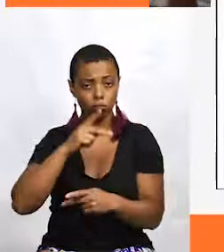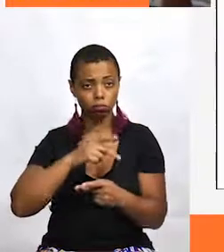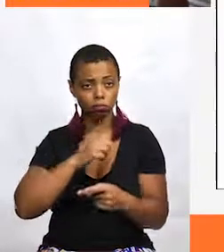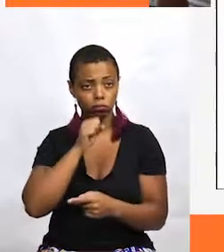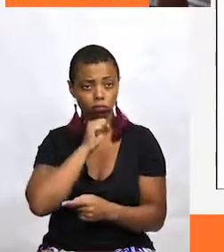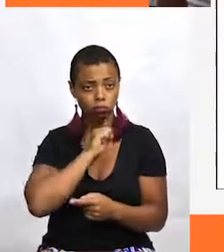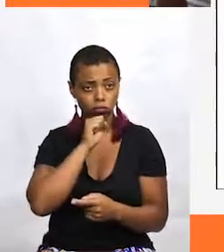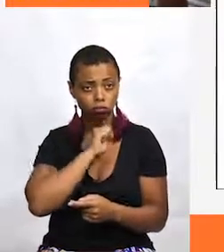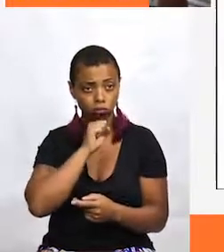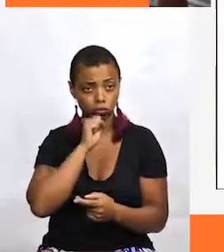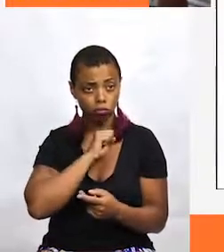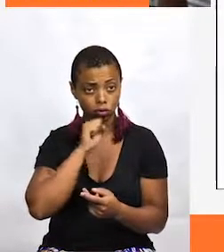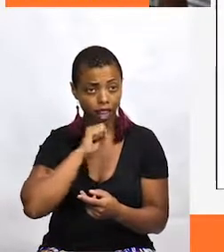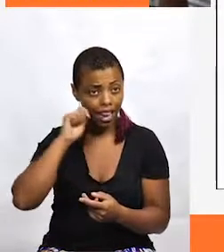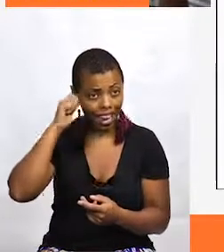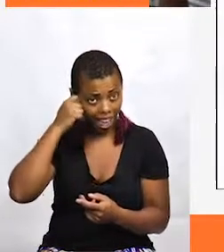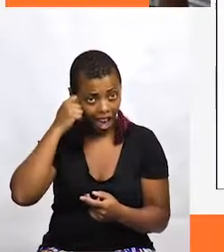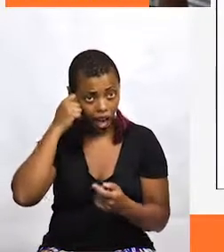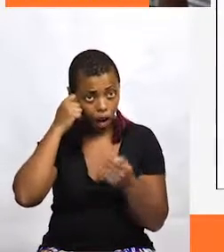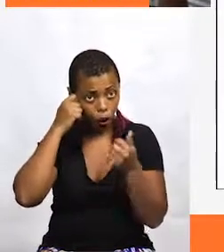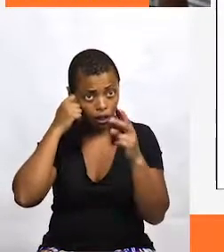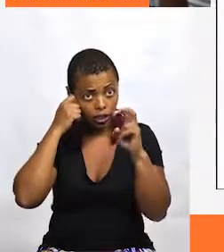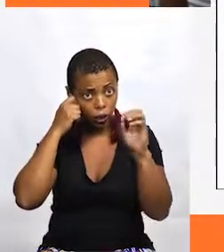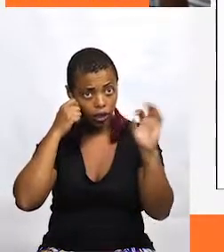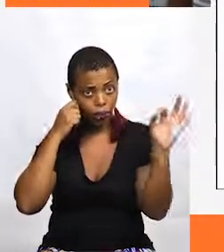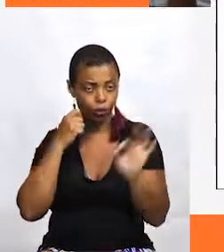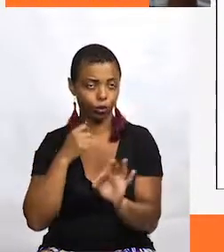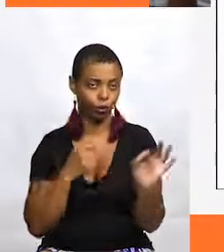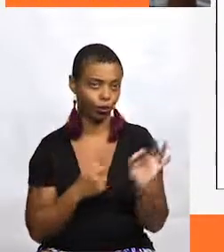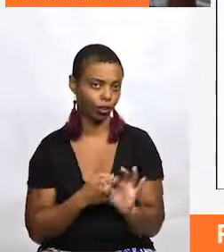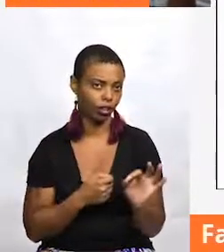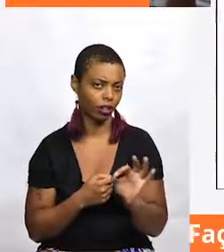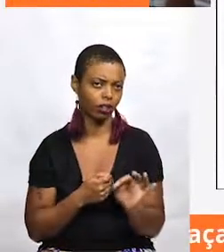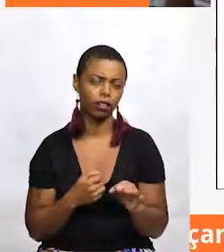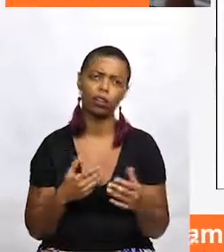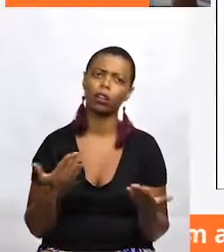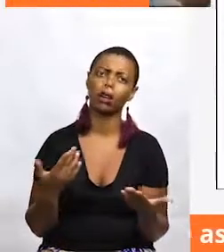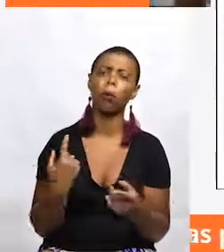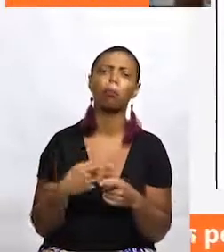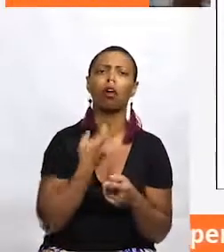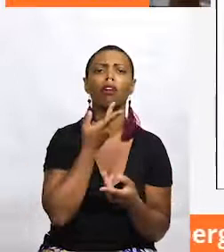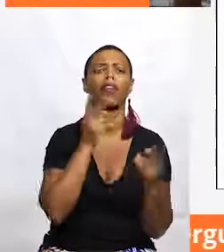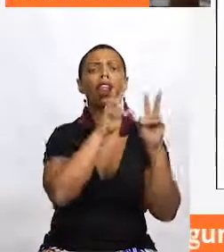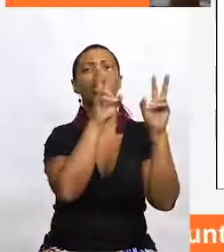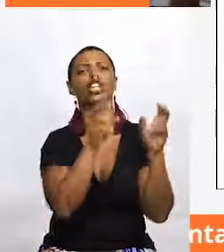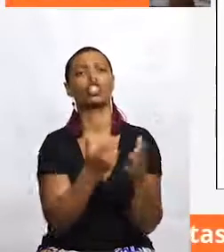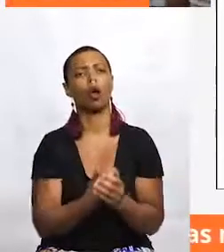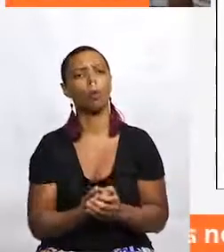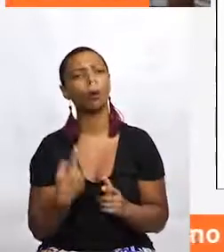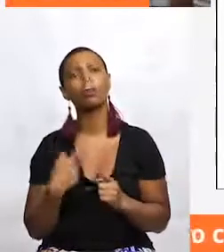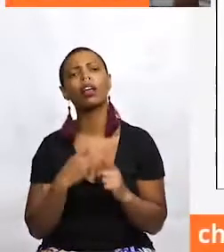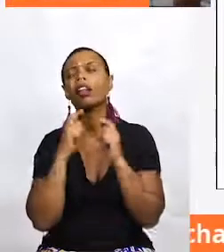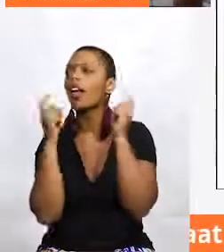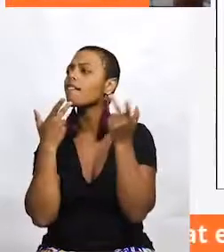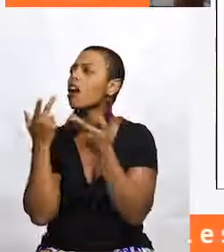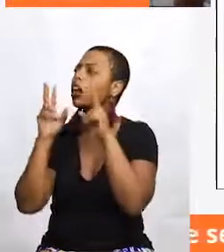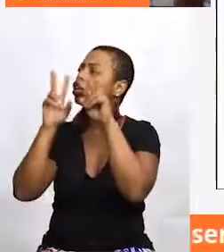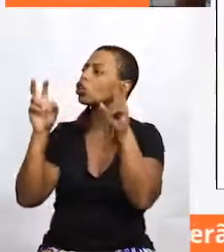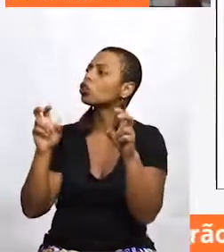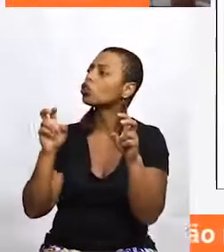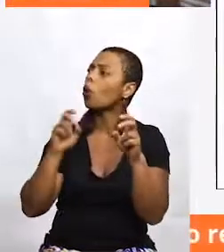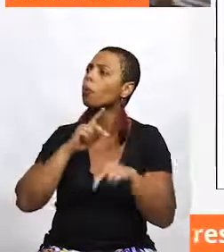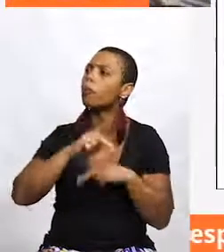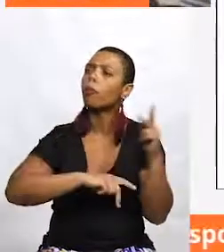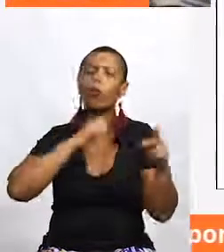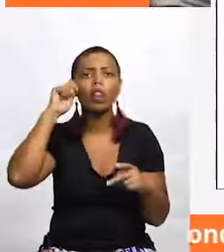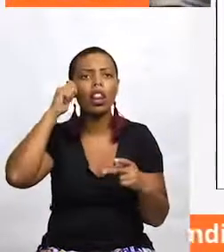próxima de 50%. Então, por que não falar disso? Por que as pessoas não têm falado sobre o envelhecimento da população